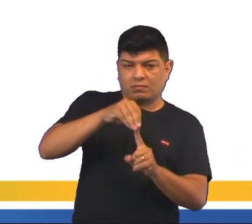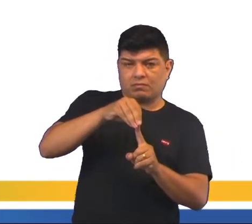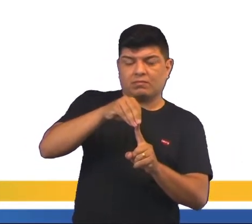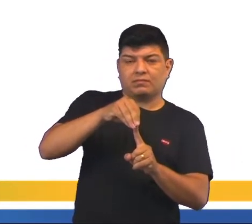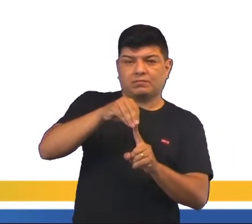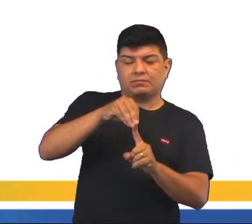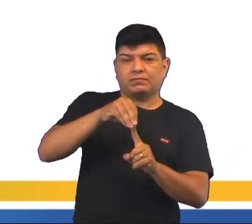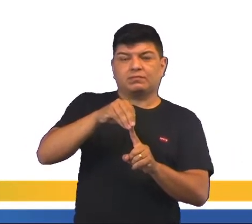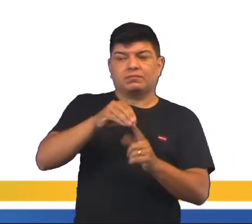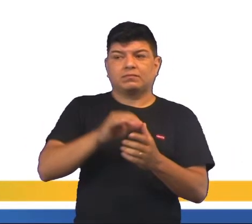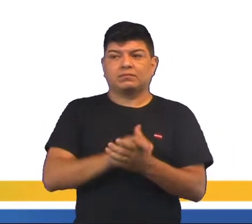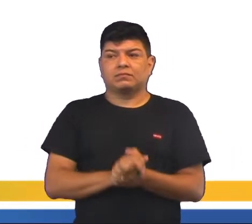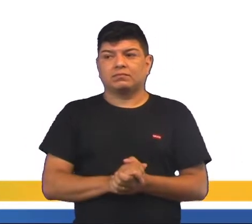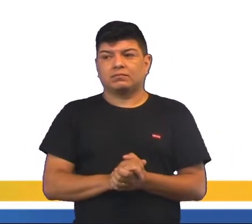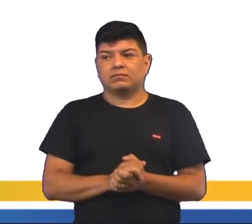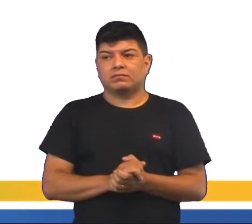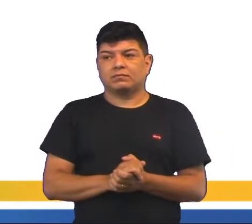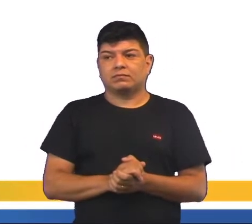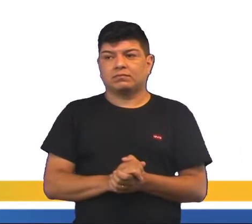objetivo